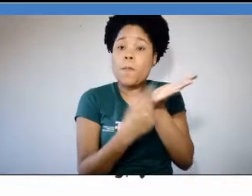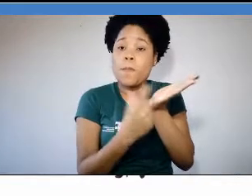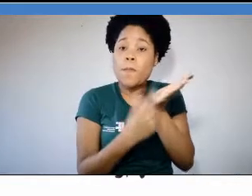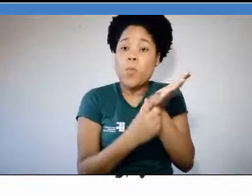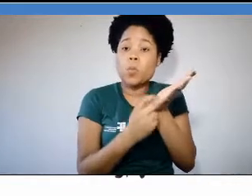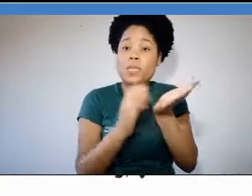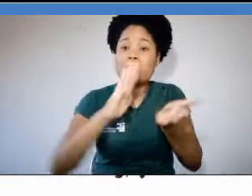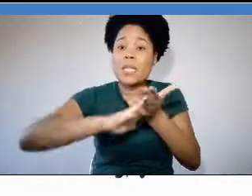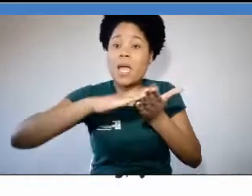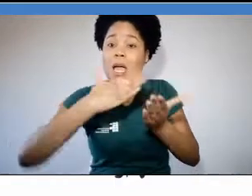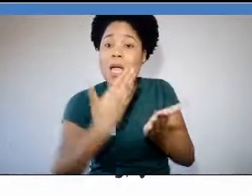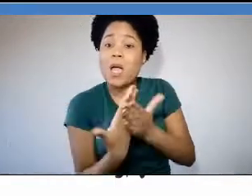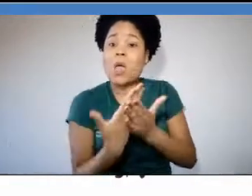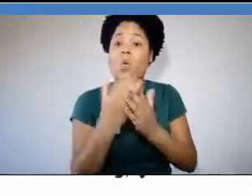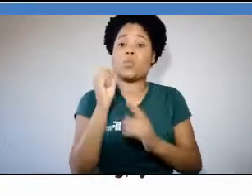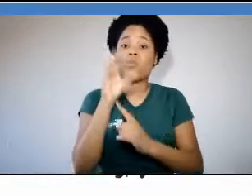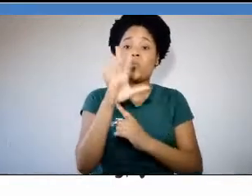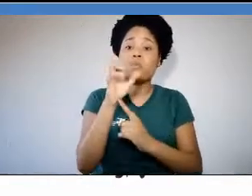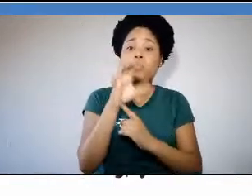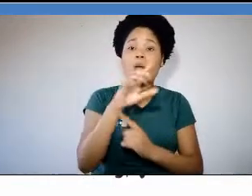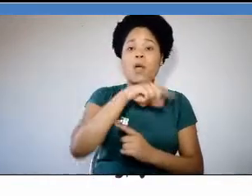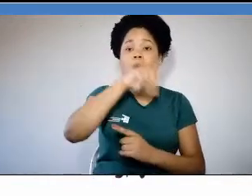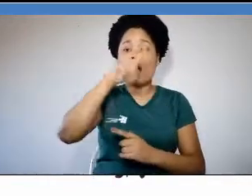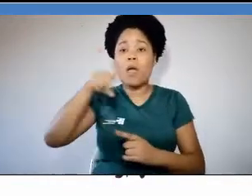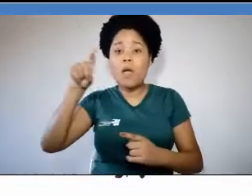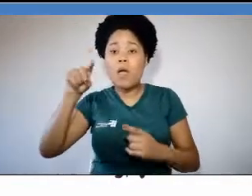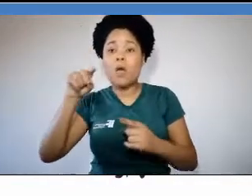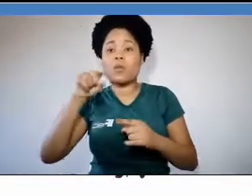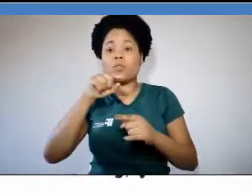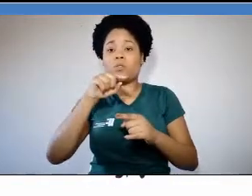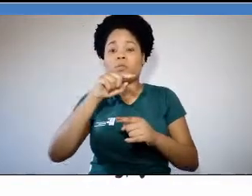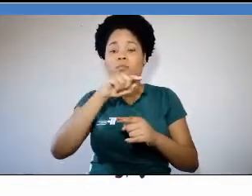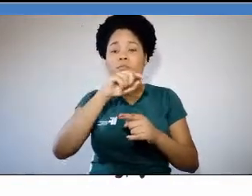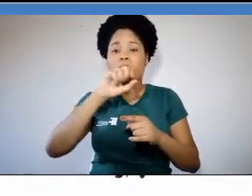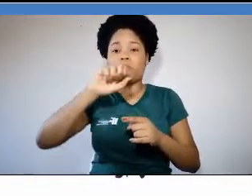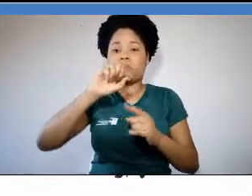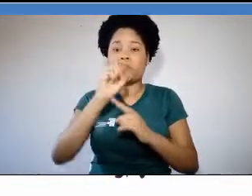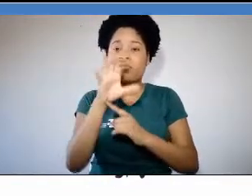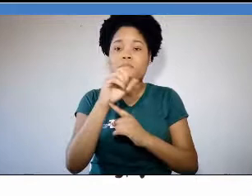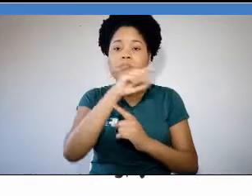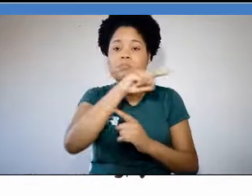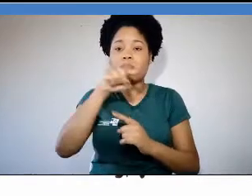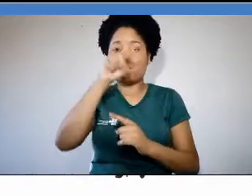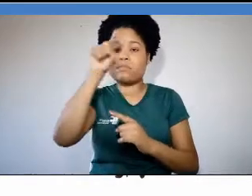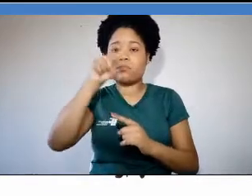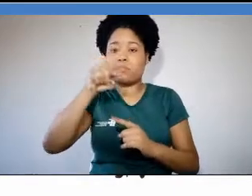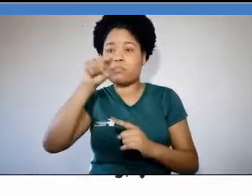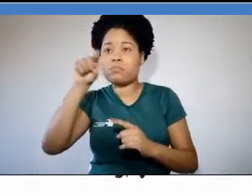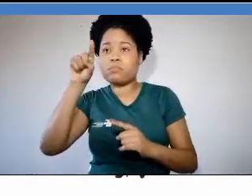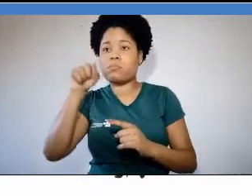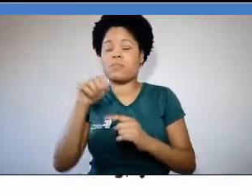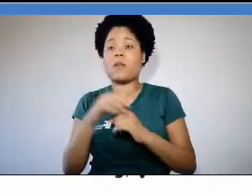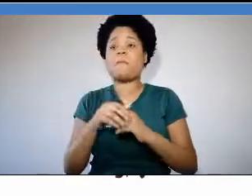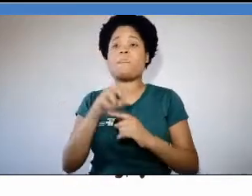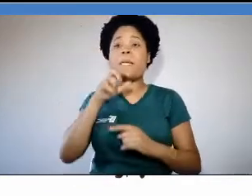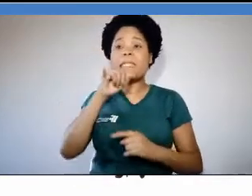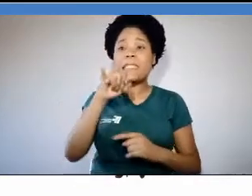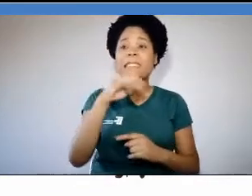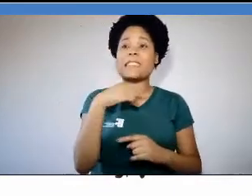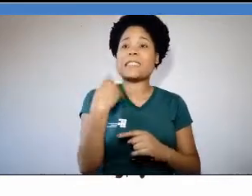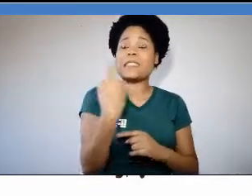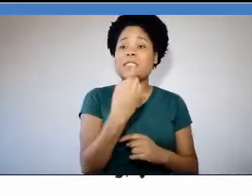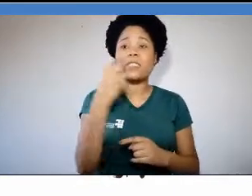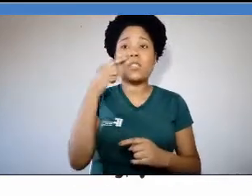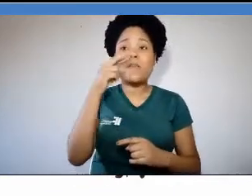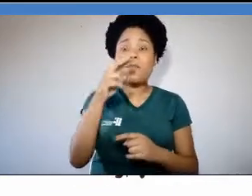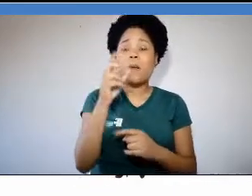sinal analógico para digital e de digital para analógico. Se a gente for observar a palavrinha modem,